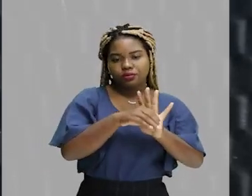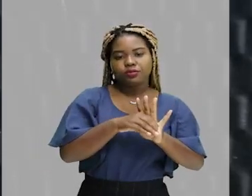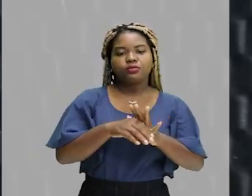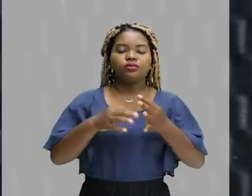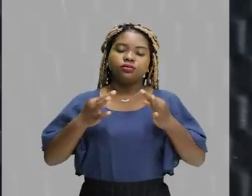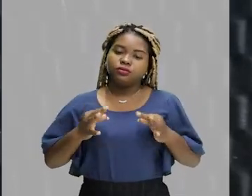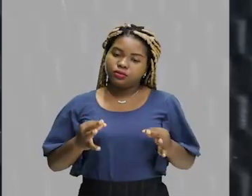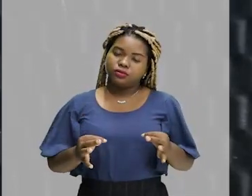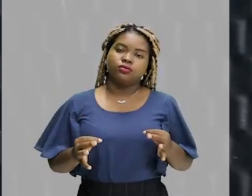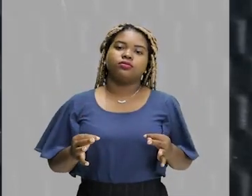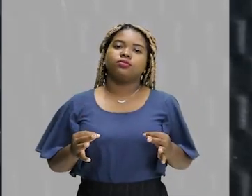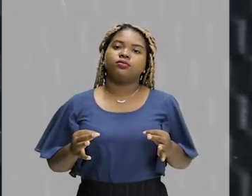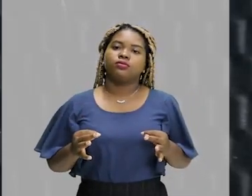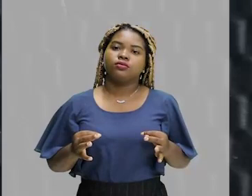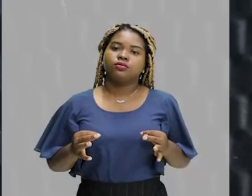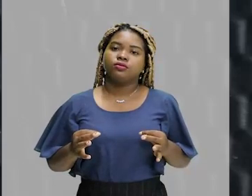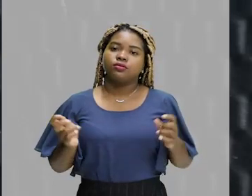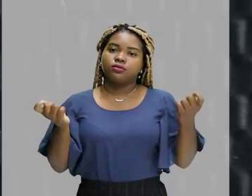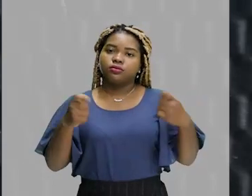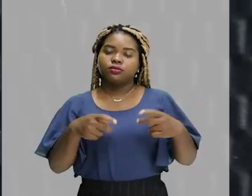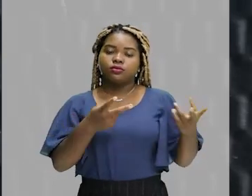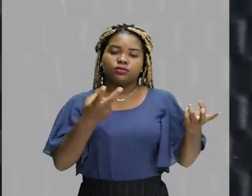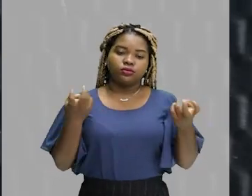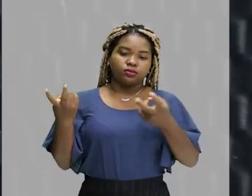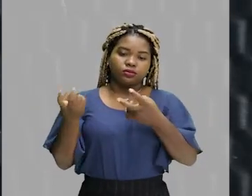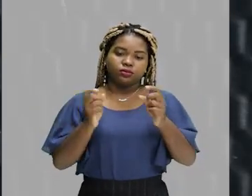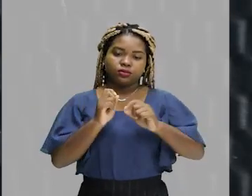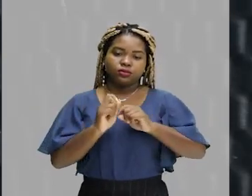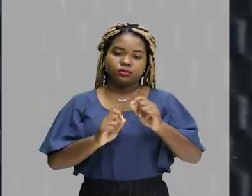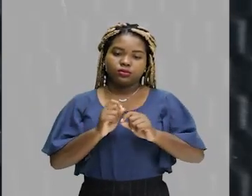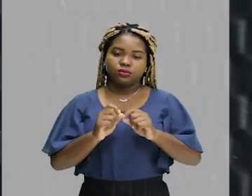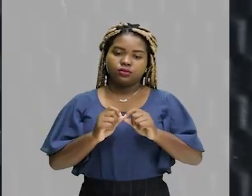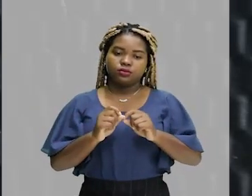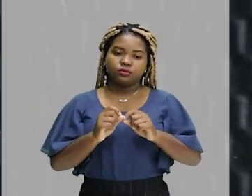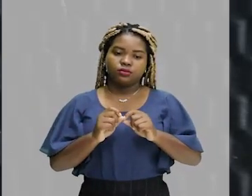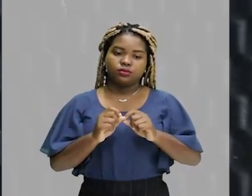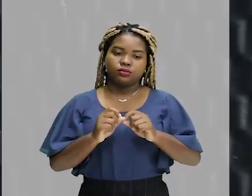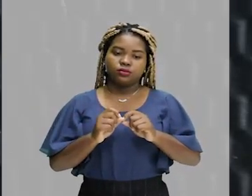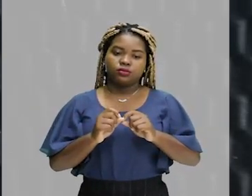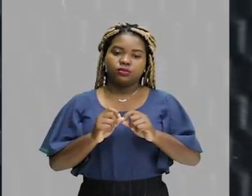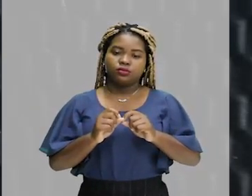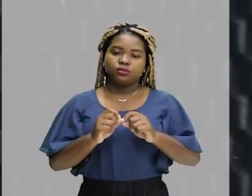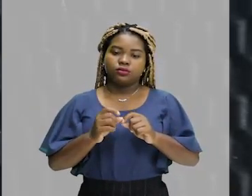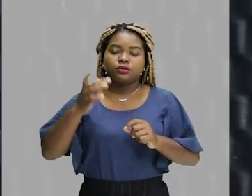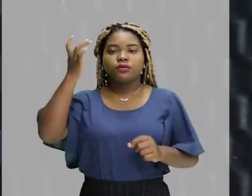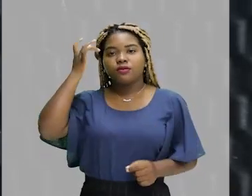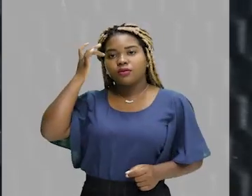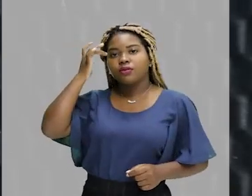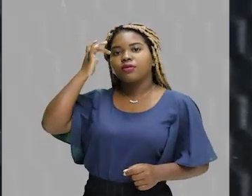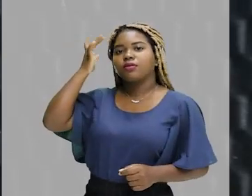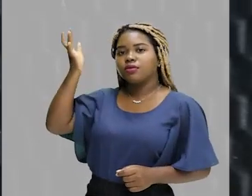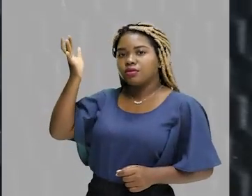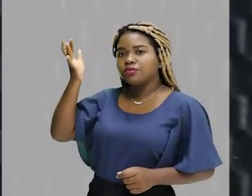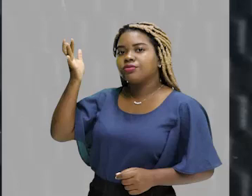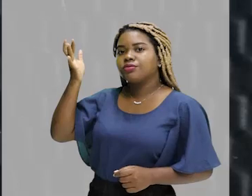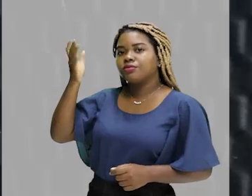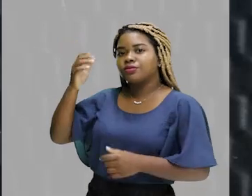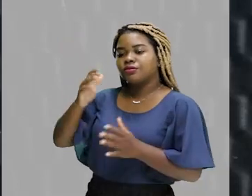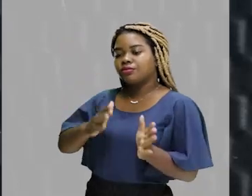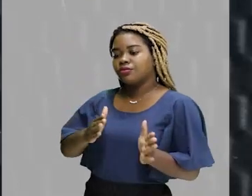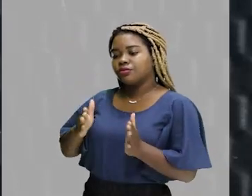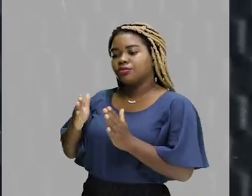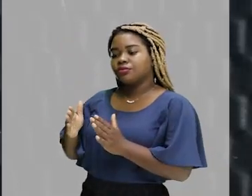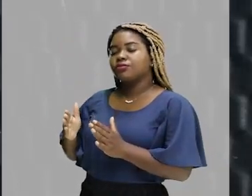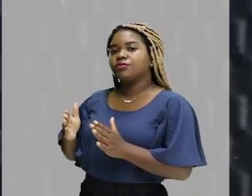forma ampla, nós podemos perceber que vem como facilitar o processo da